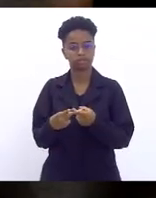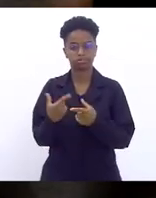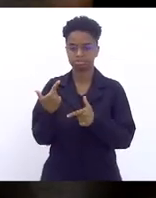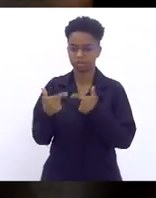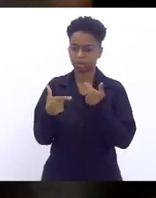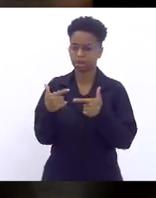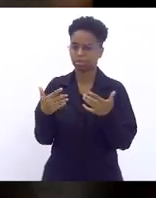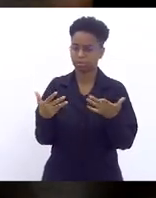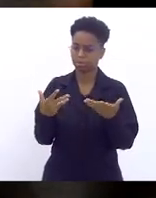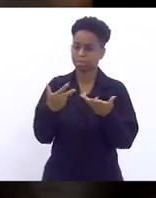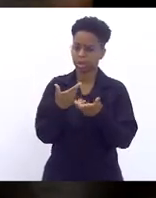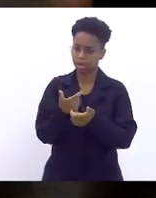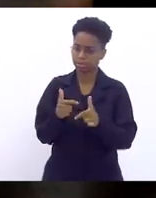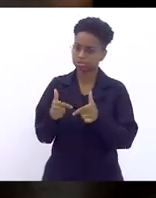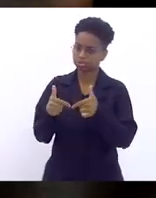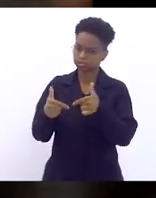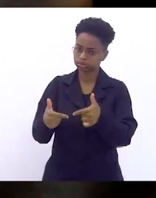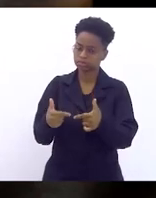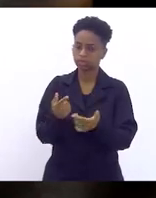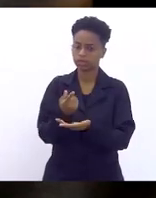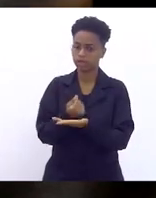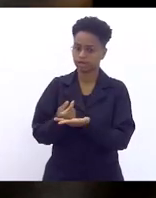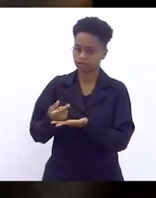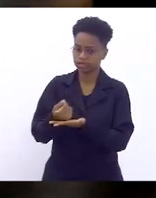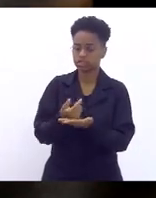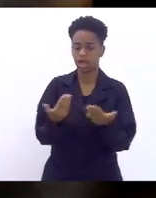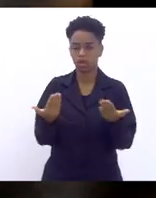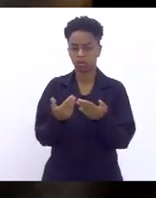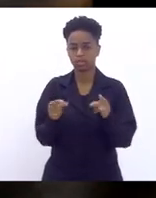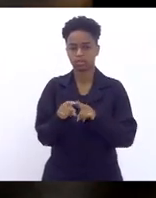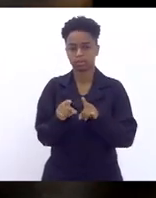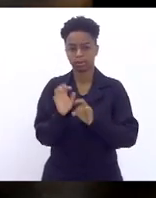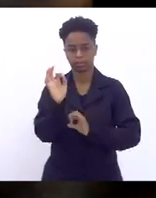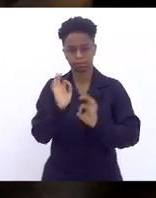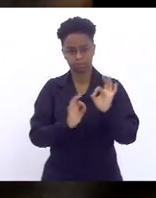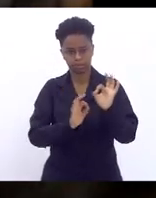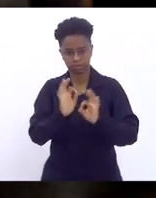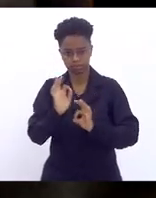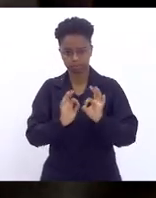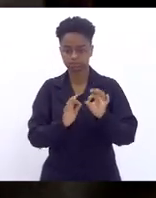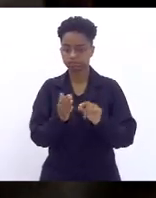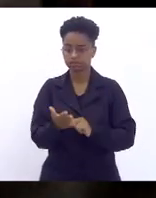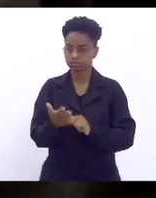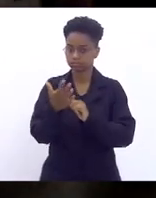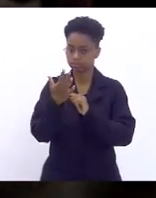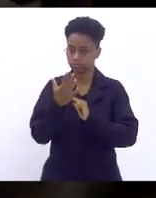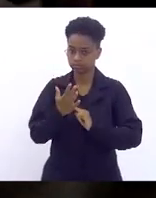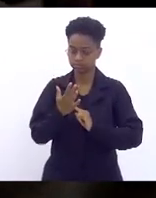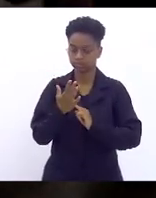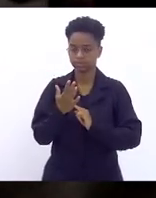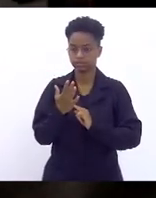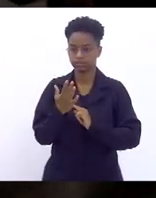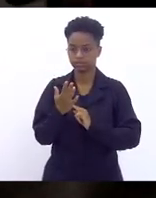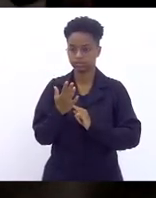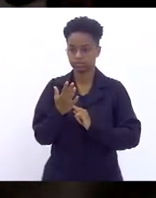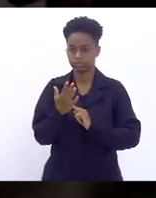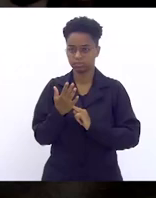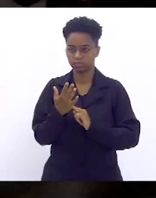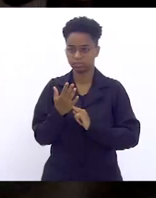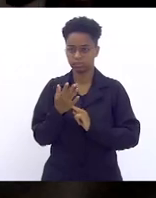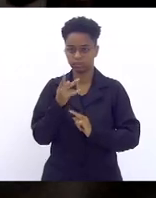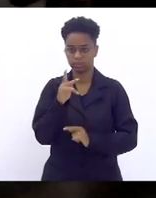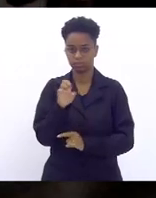trabalho também a frente da fazenda e agora no planejamento nos apresentando esse esse